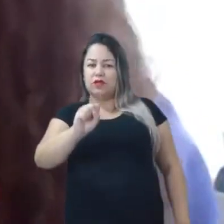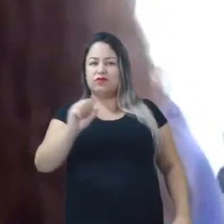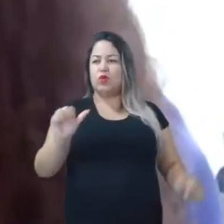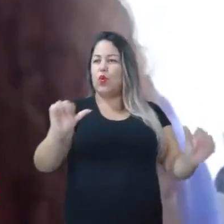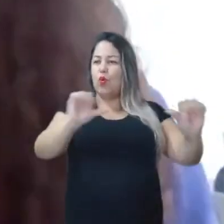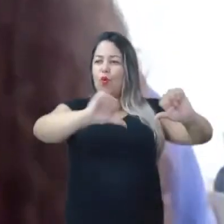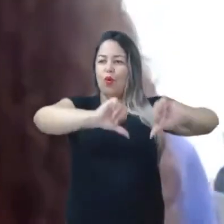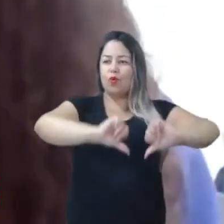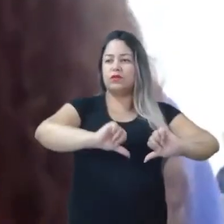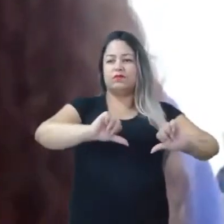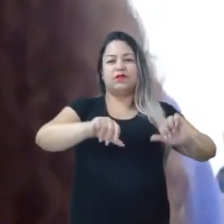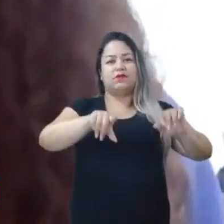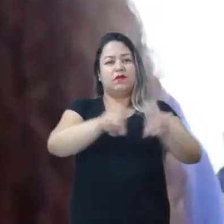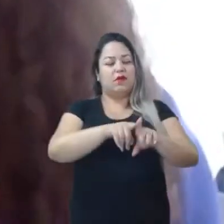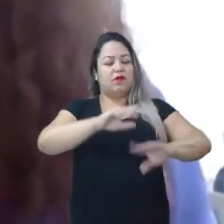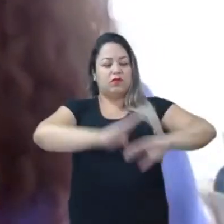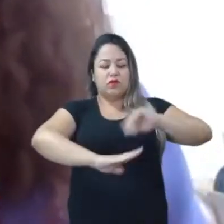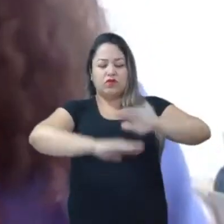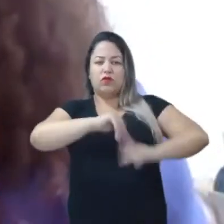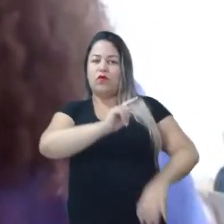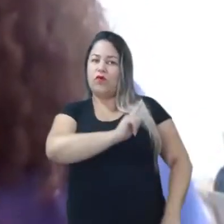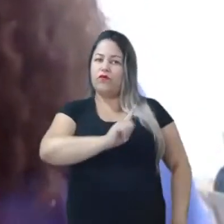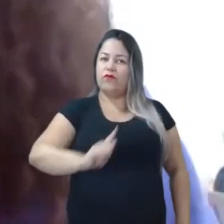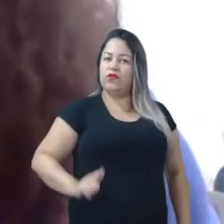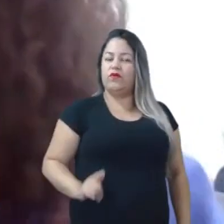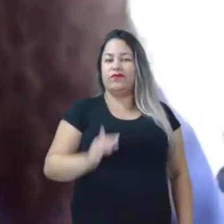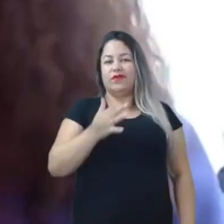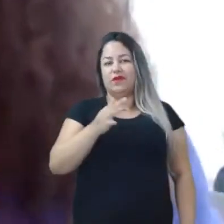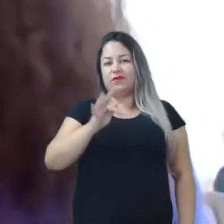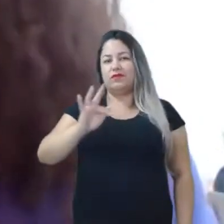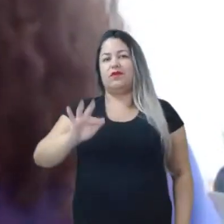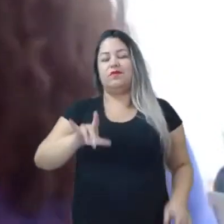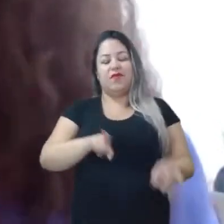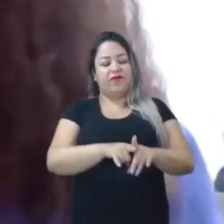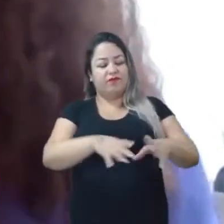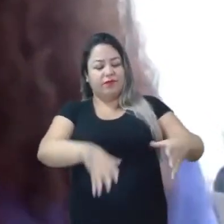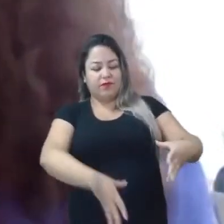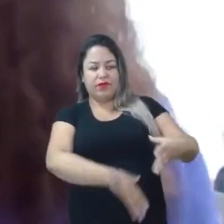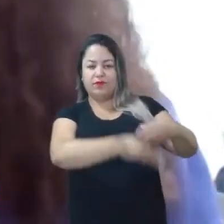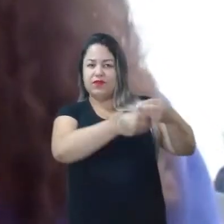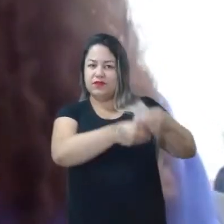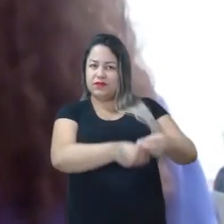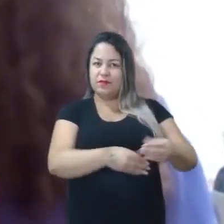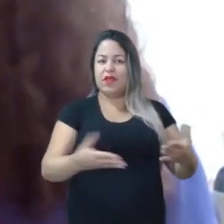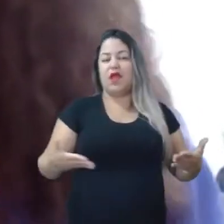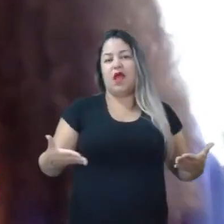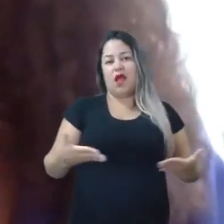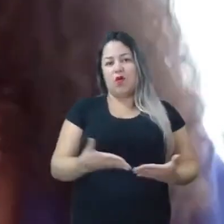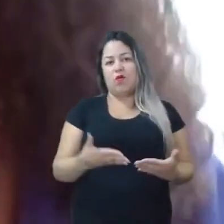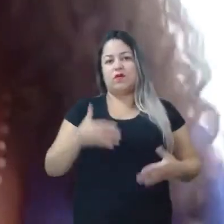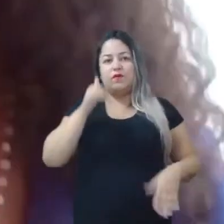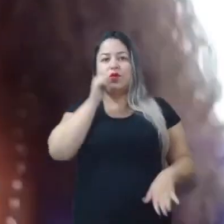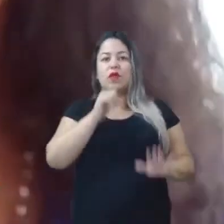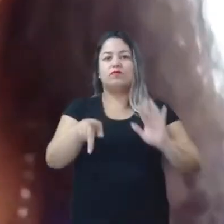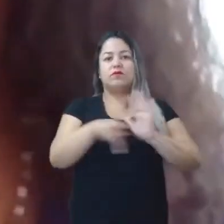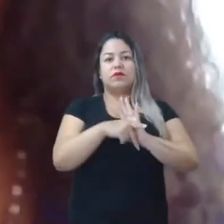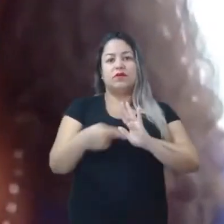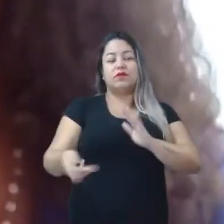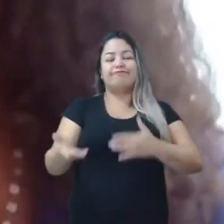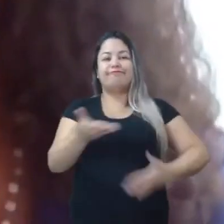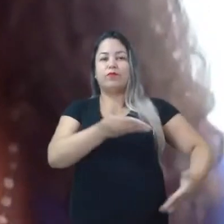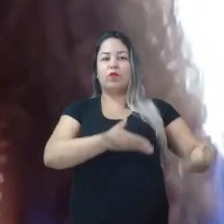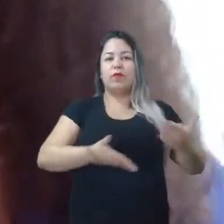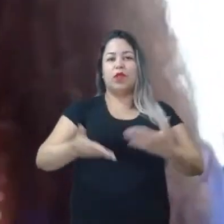todas as ações que o governo federal vem implementando, versa nesse momento para as mulheres, ela